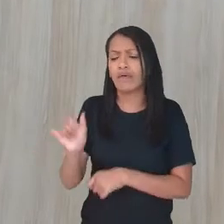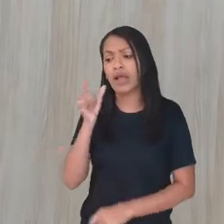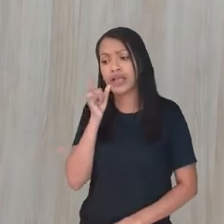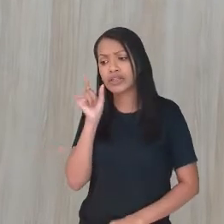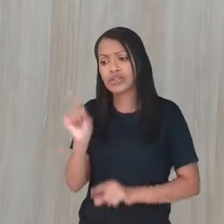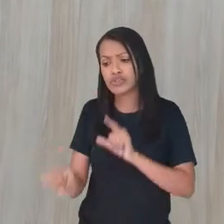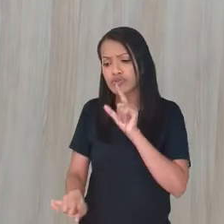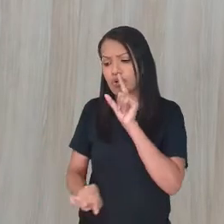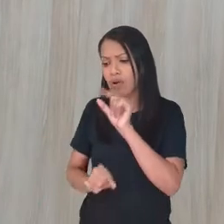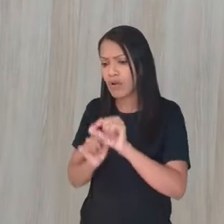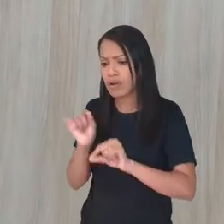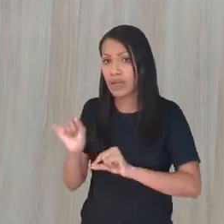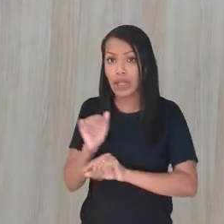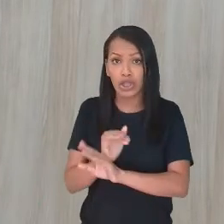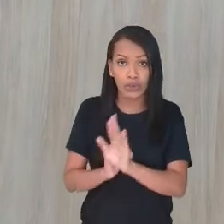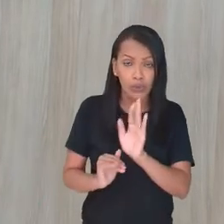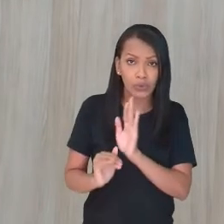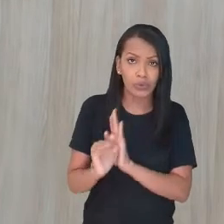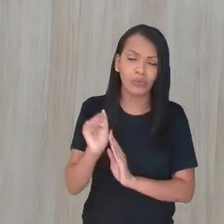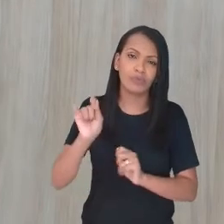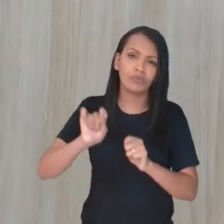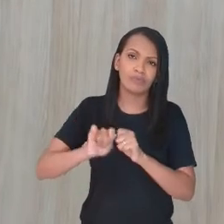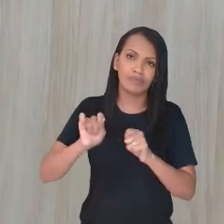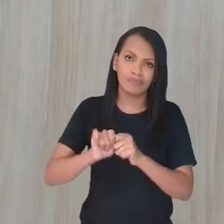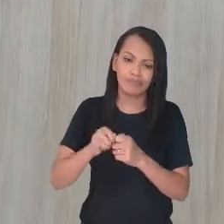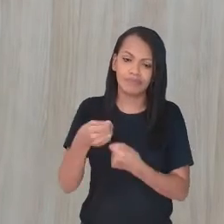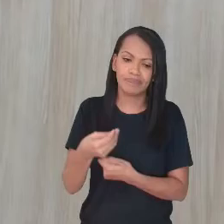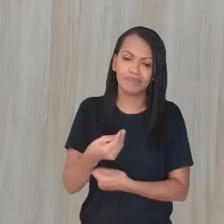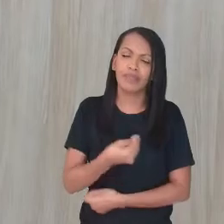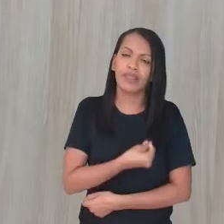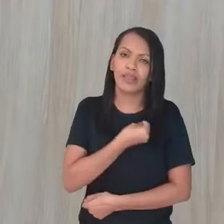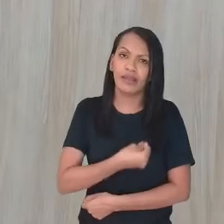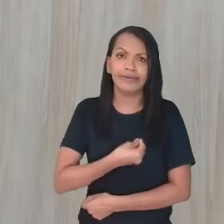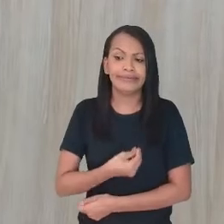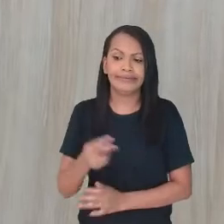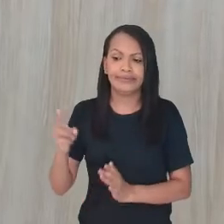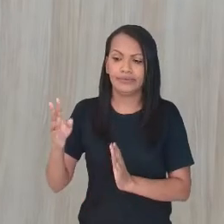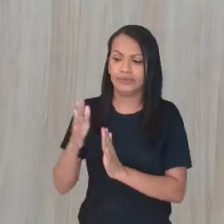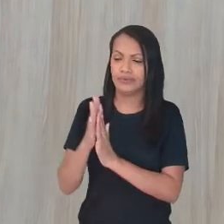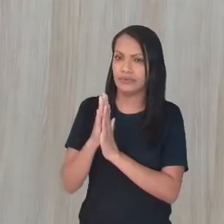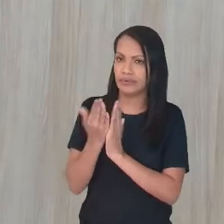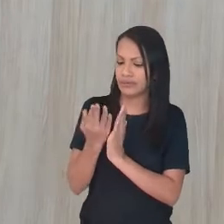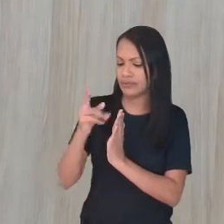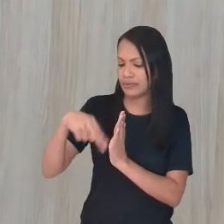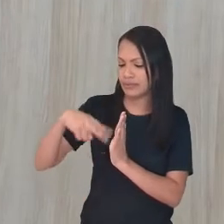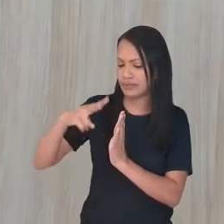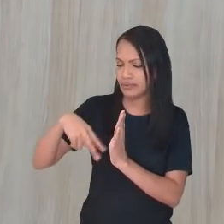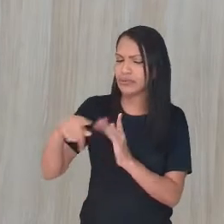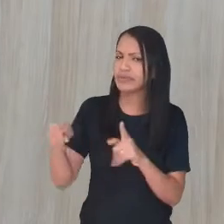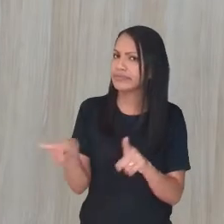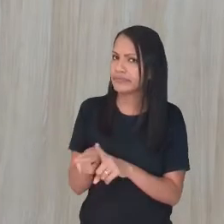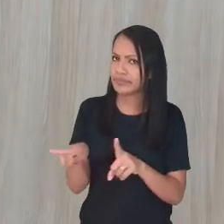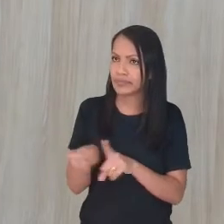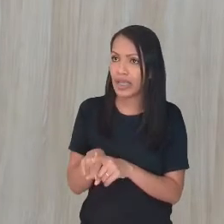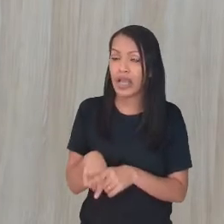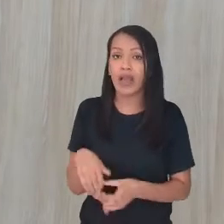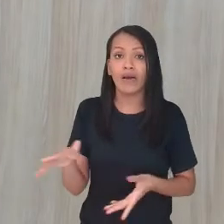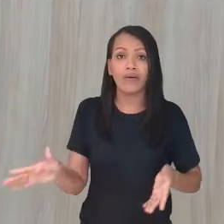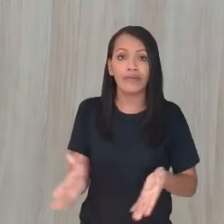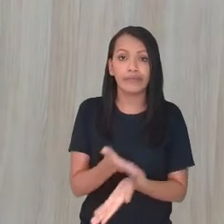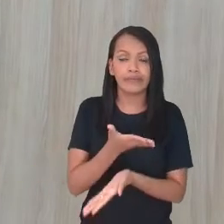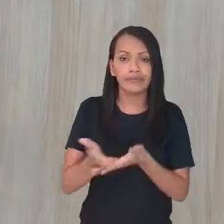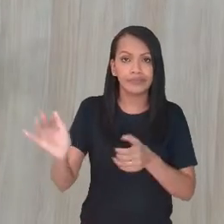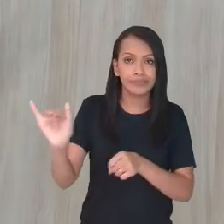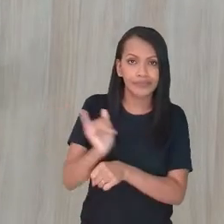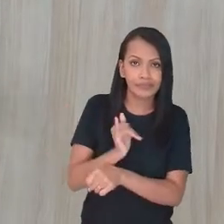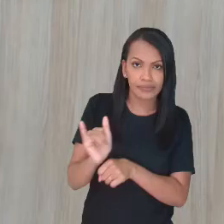escolhendo para tudo que a gente vai fazer na vida. Leitura não é diferente. Então, algumas estratégias que eu trouxe aqui para vocês. É claro